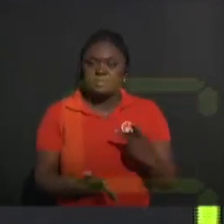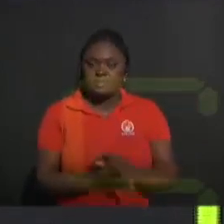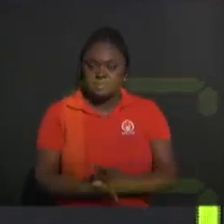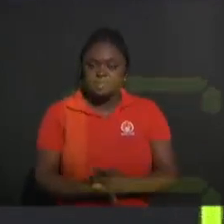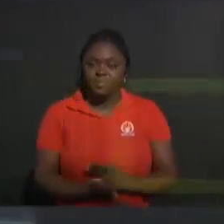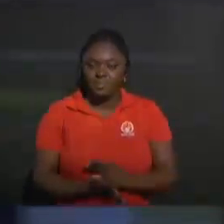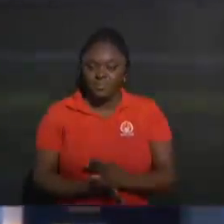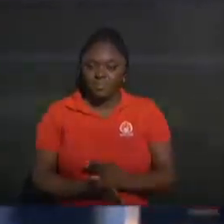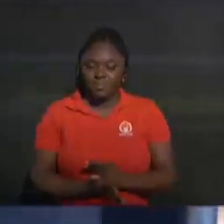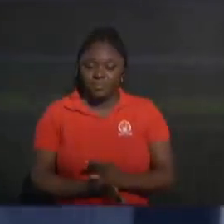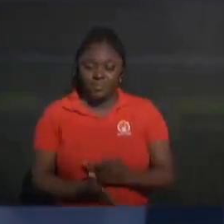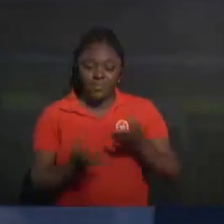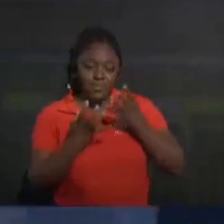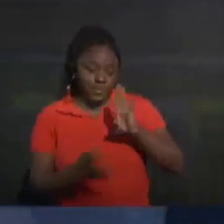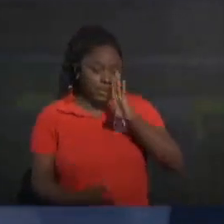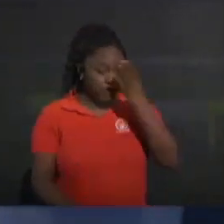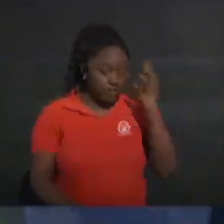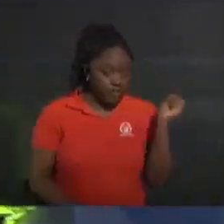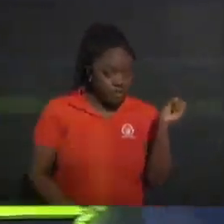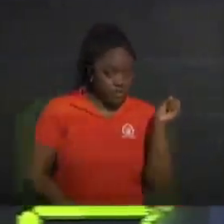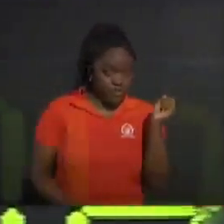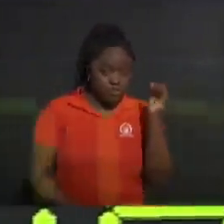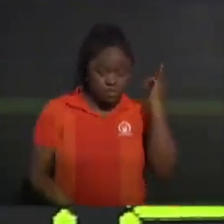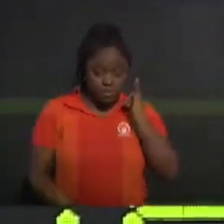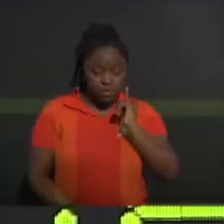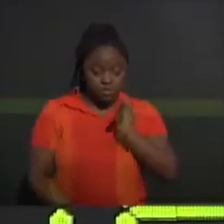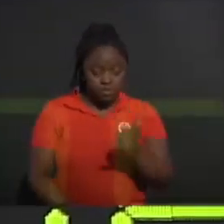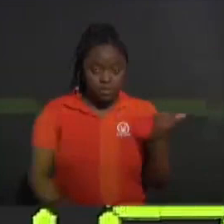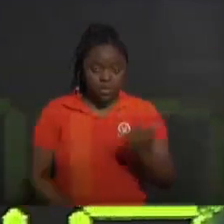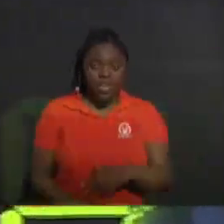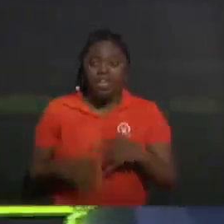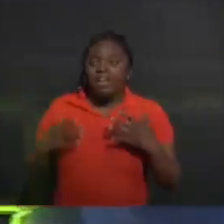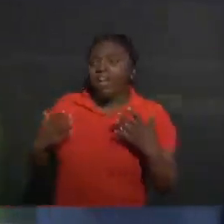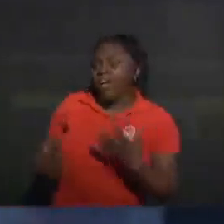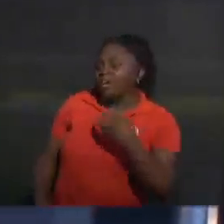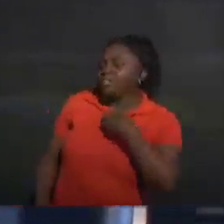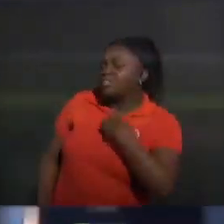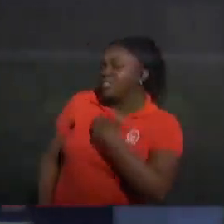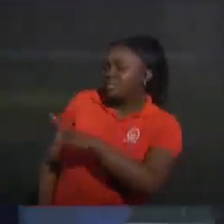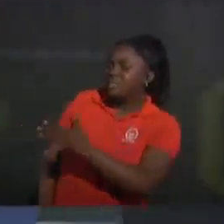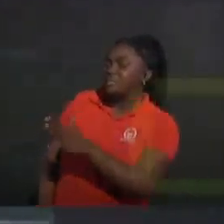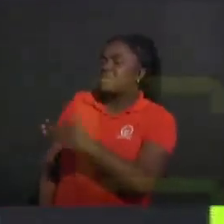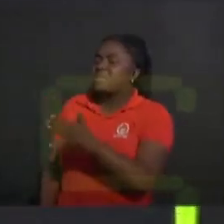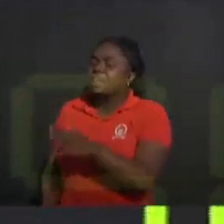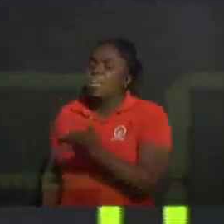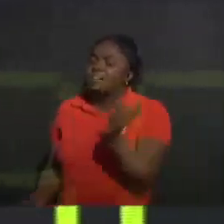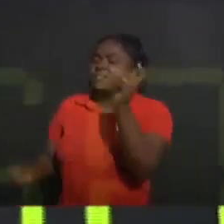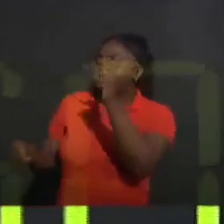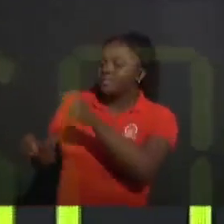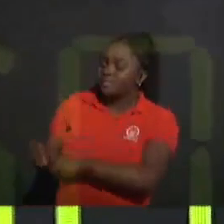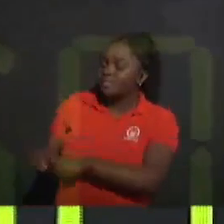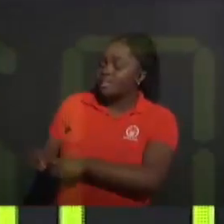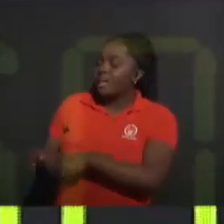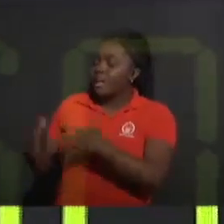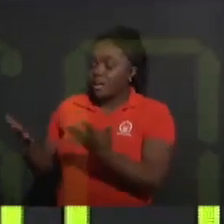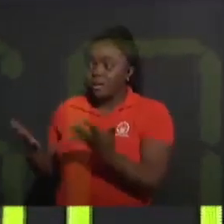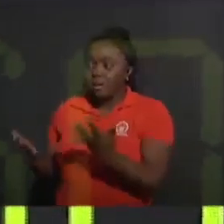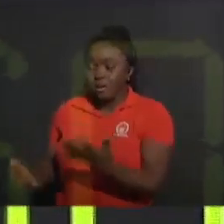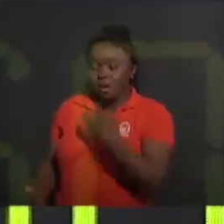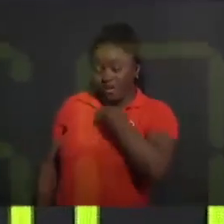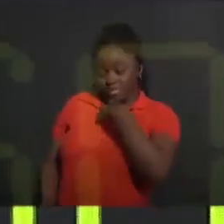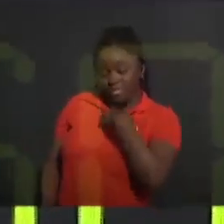Você quer identificar um falso profeta? É alguém falar assim: eu estou sentindo que é mais ou menos entre... Ele vai voltar assim, olha, a data, eu